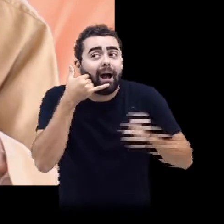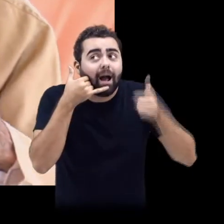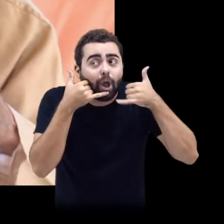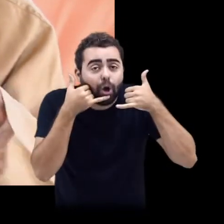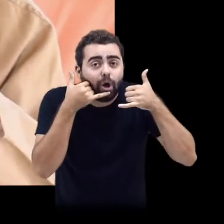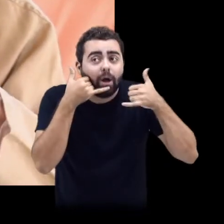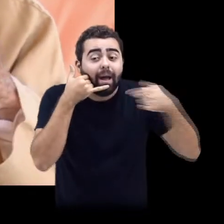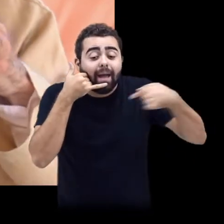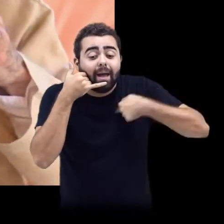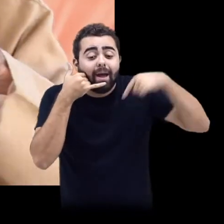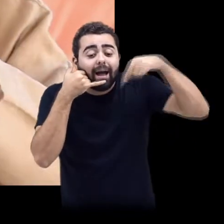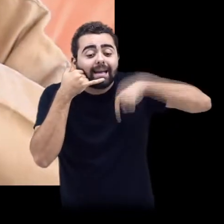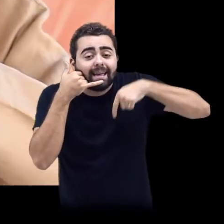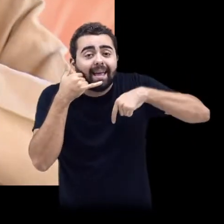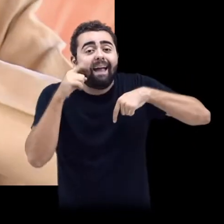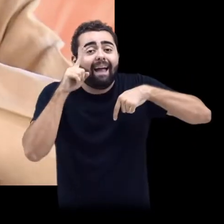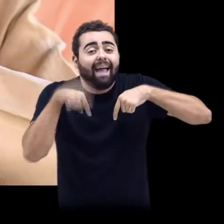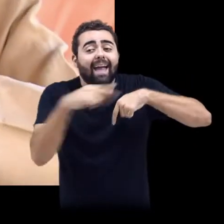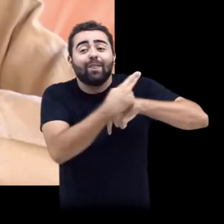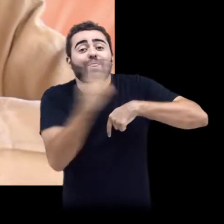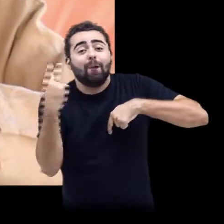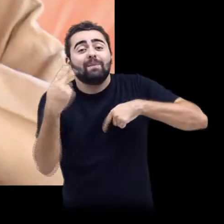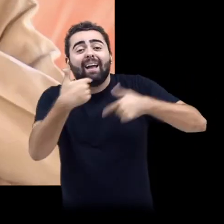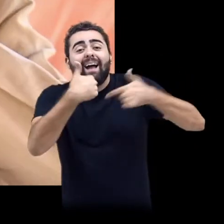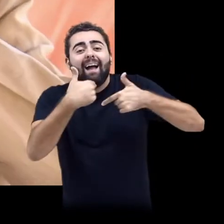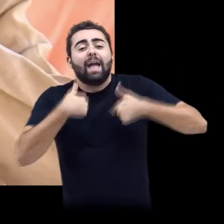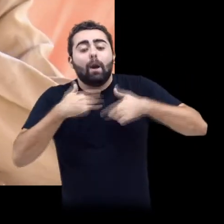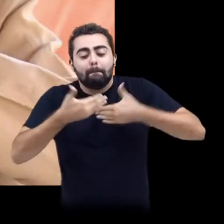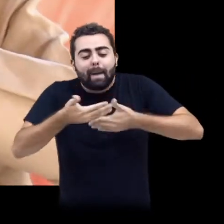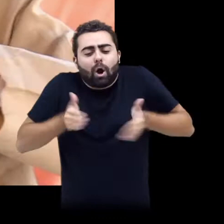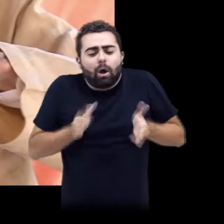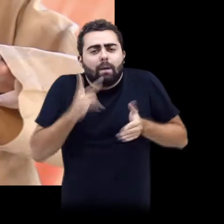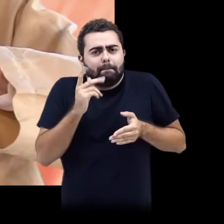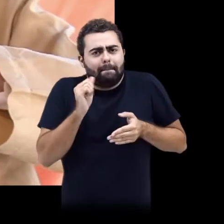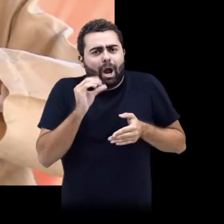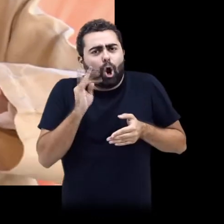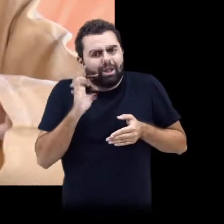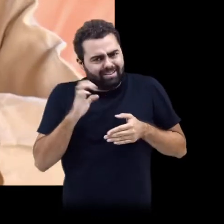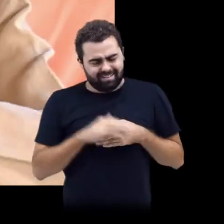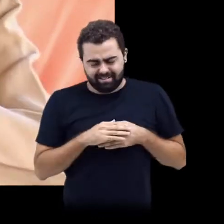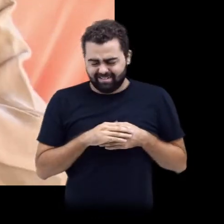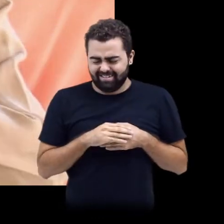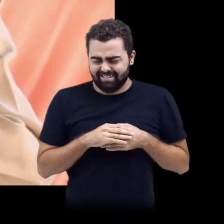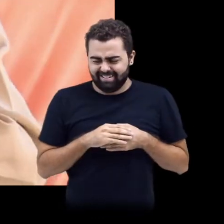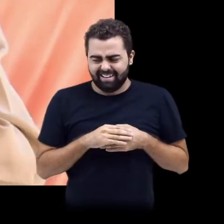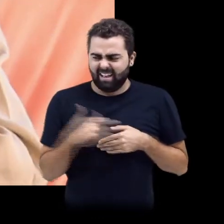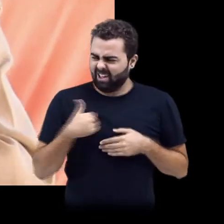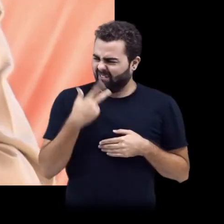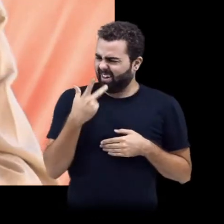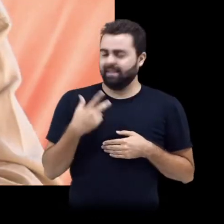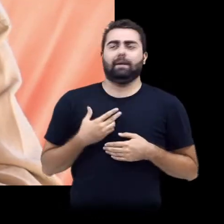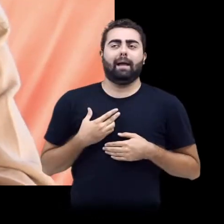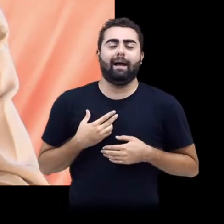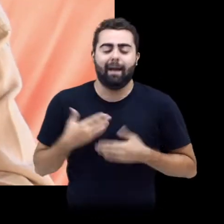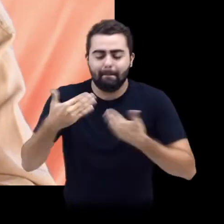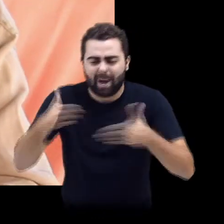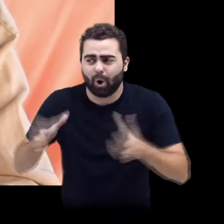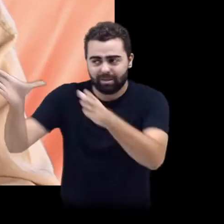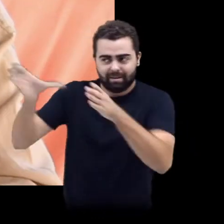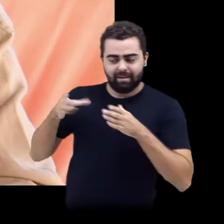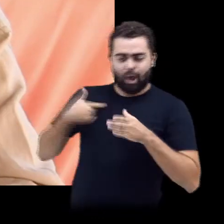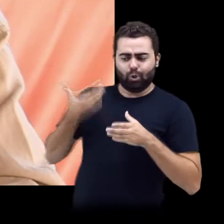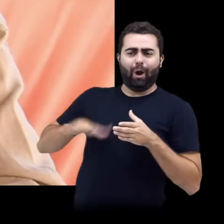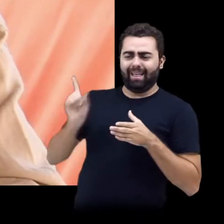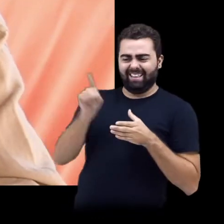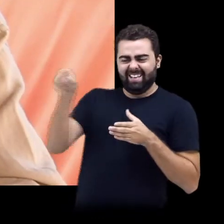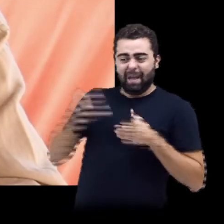sabia que era ele, ele de vez em quando dizia para mim: Ariano, que pacote desgraçado esse que você recebeu? Ariano, é o pacote. Aí eu entendi logo que